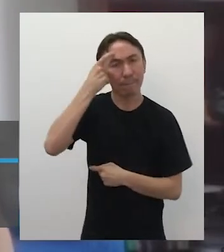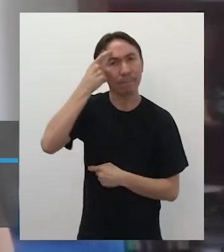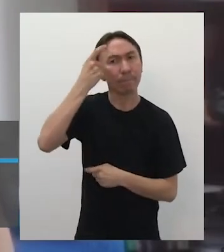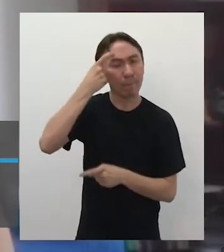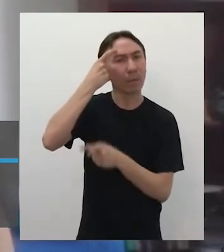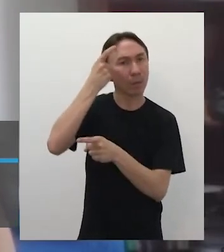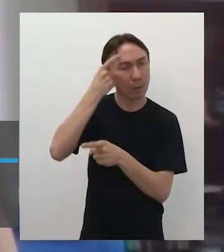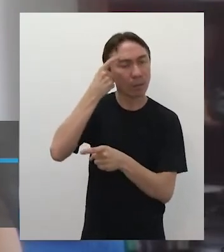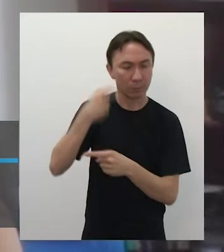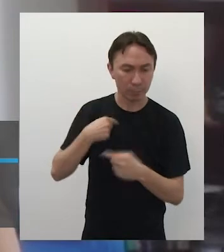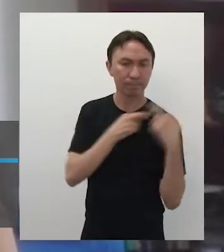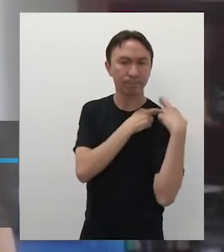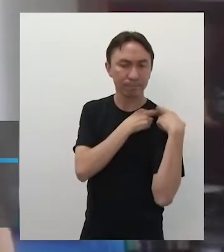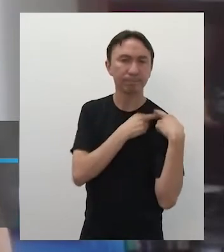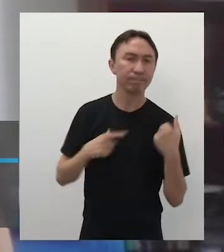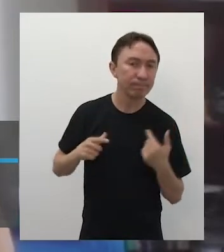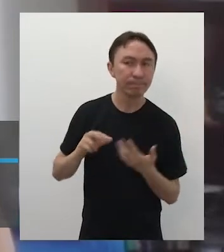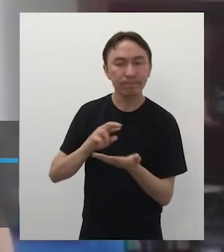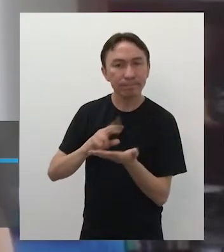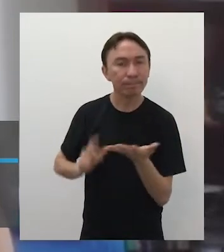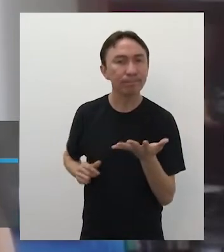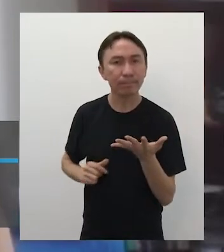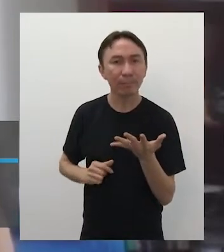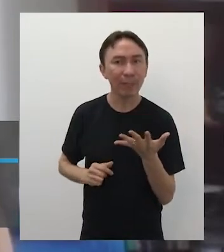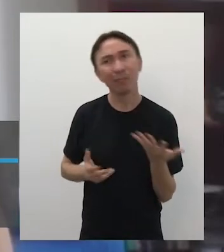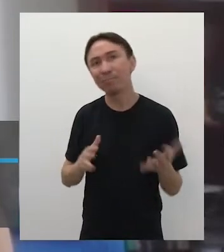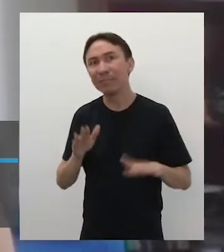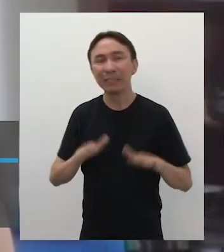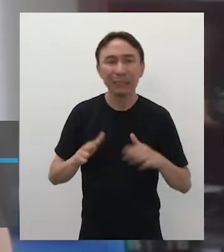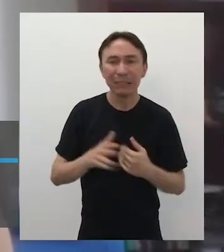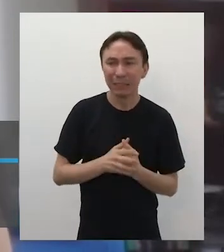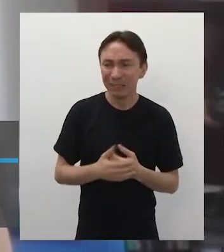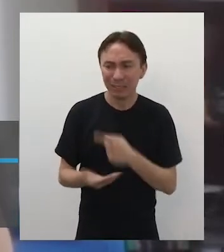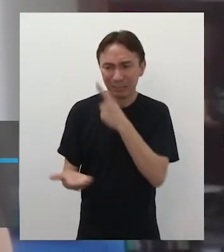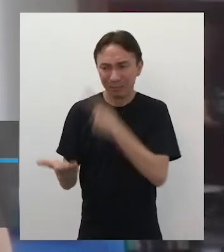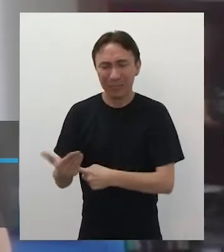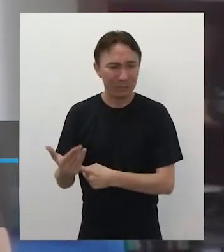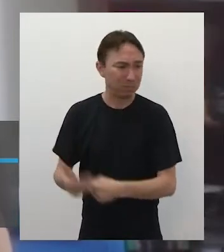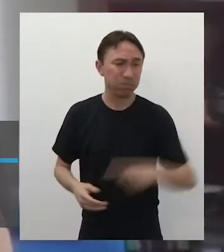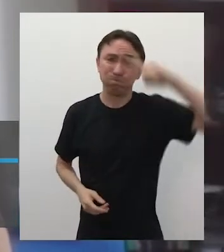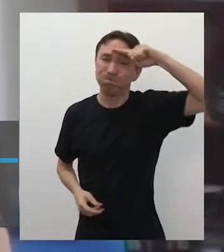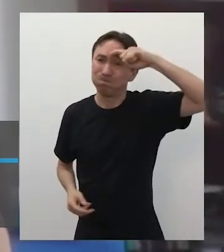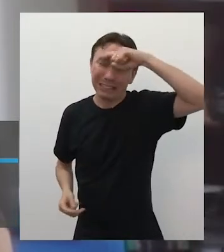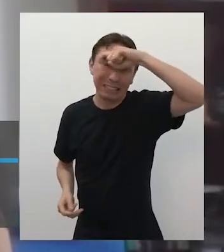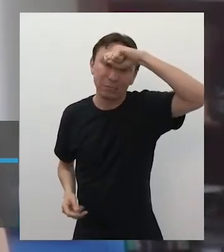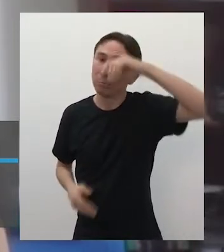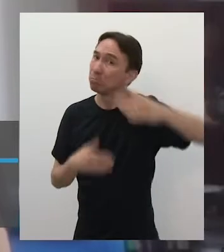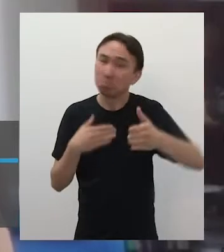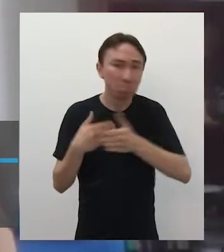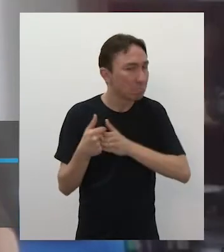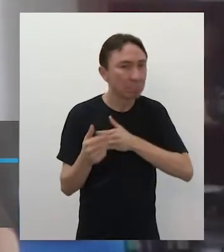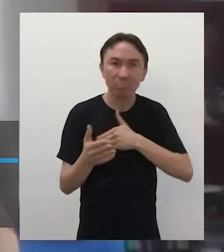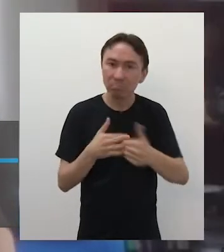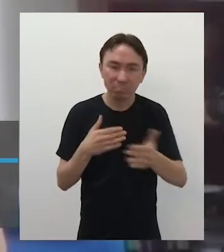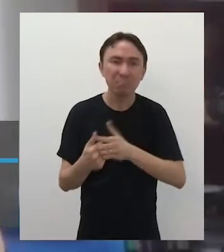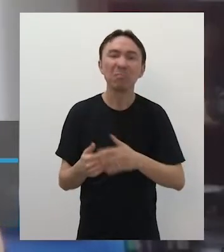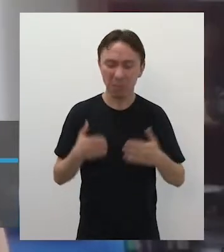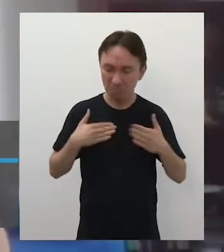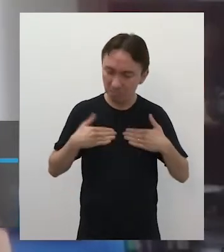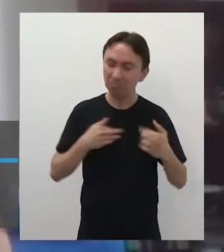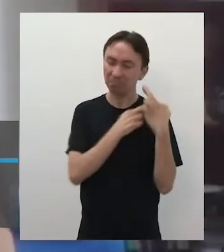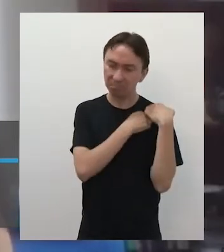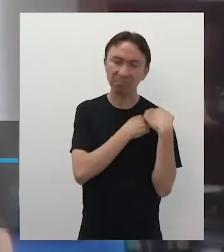combinado, e a responsabilidade, ela nos ajuda justamente a pensar